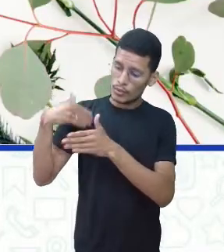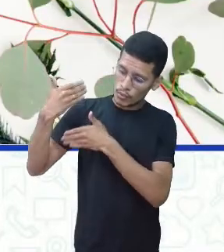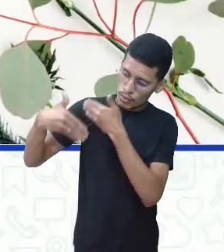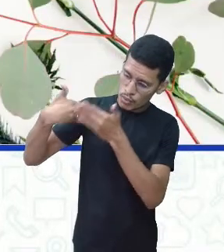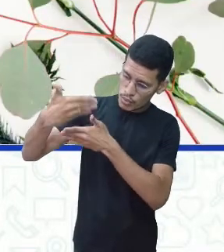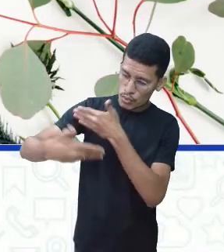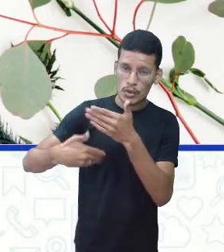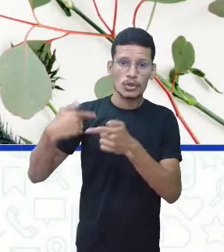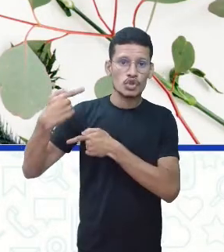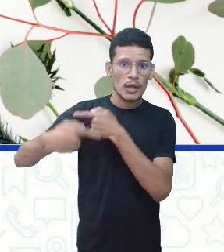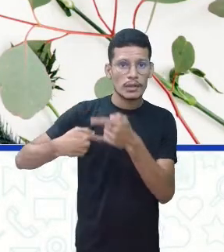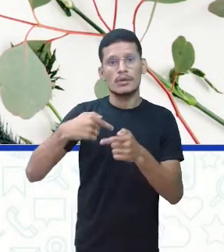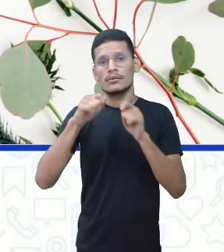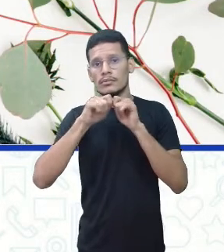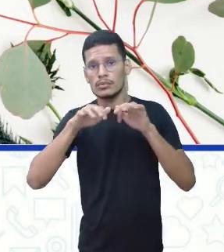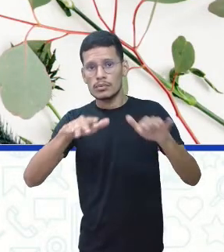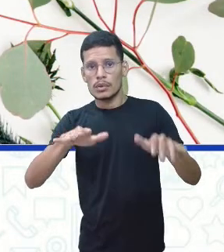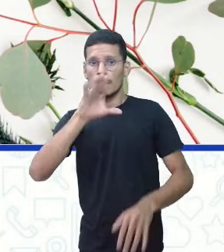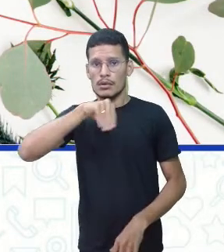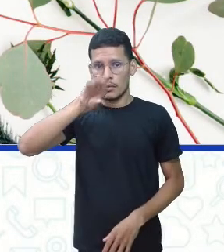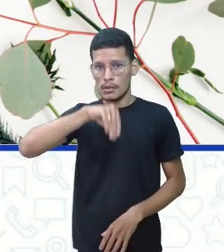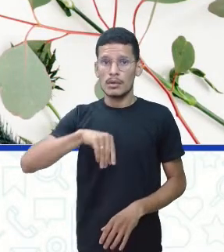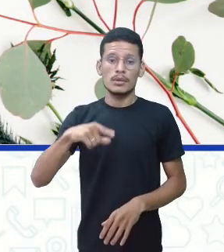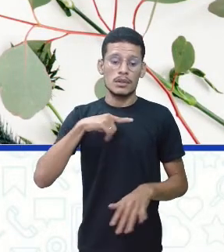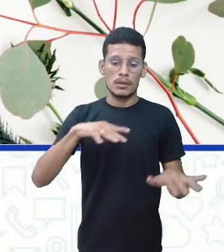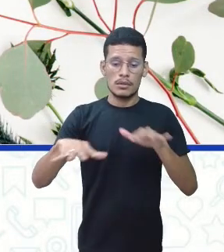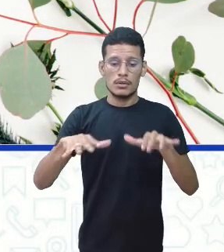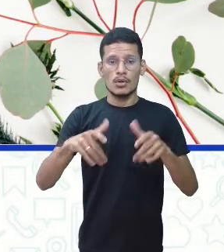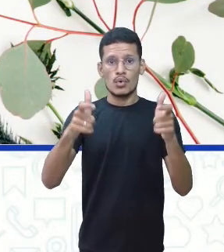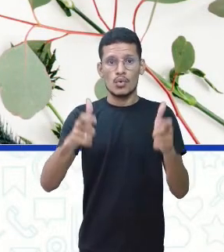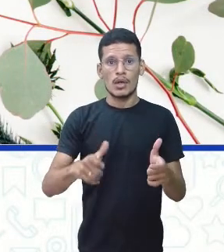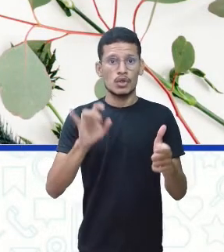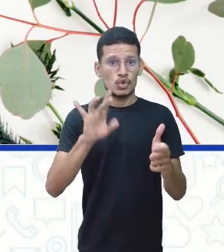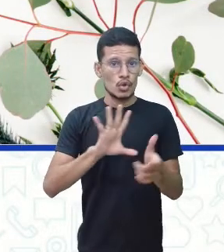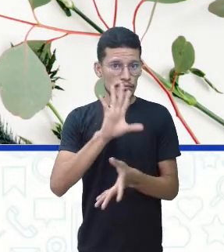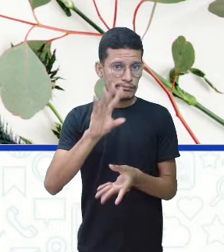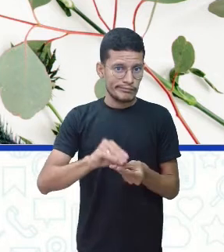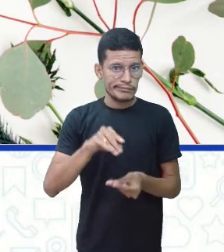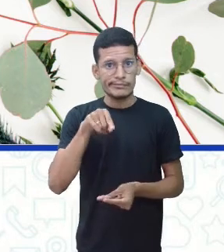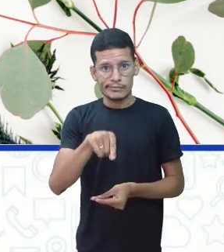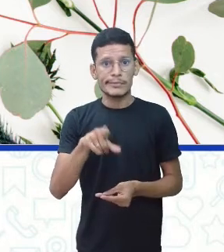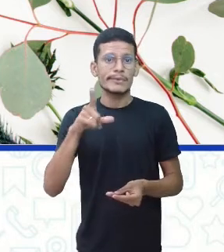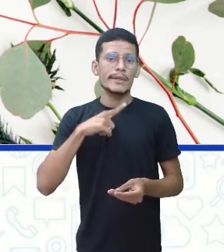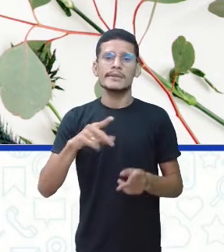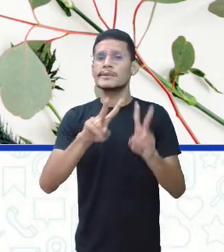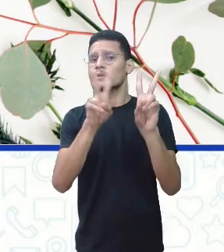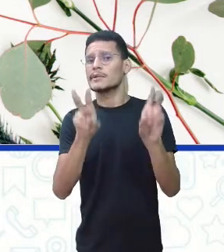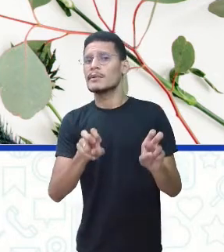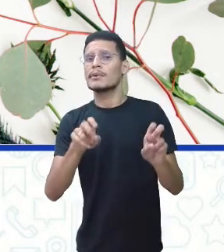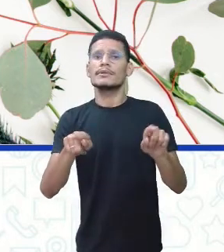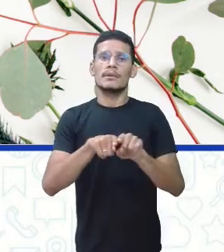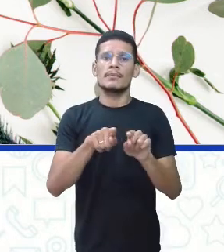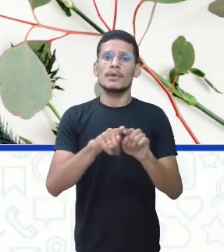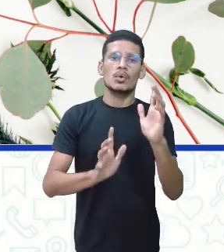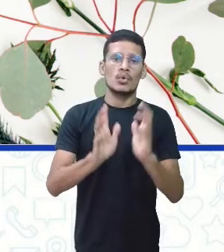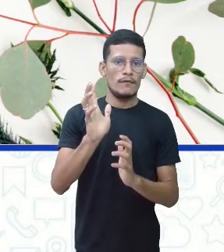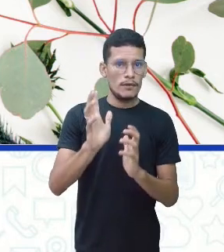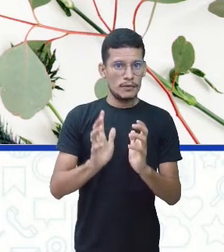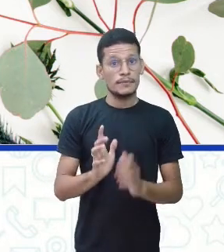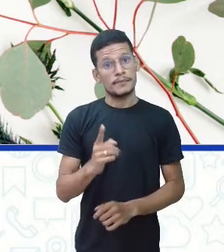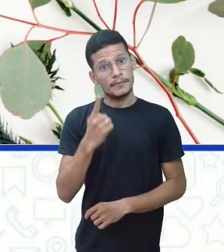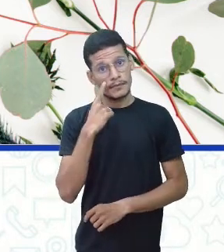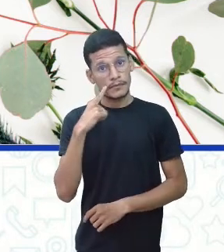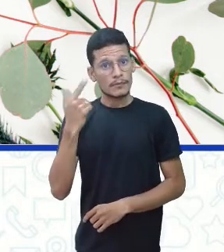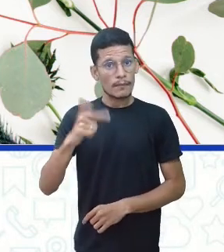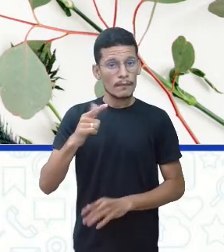para geração. As ações se passam em um só espaço, constituem um só eixo temático e um só conflito. Não